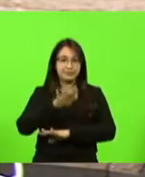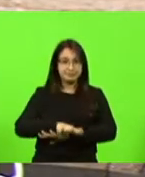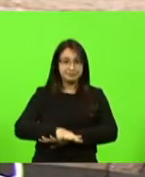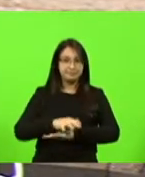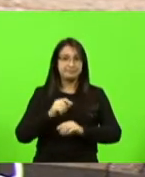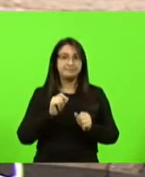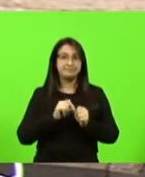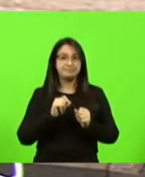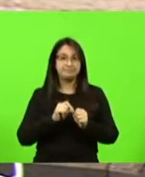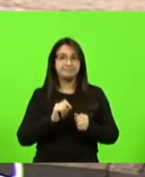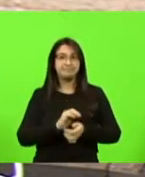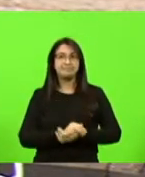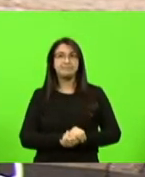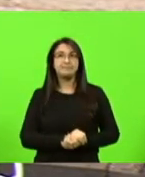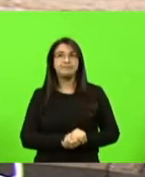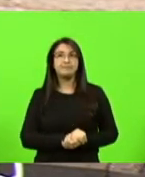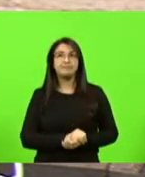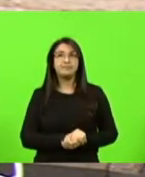presidente.